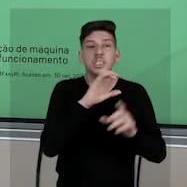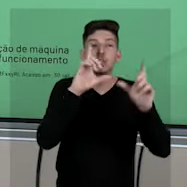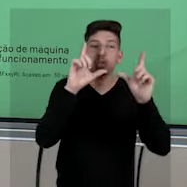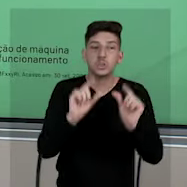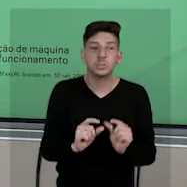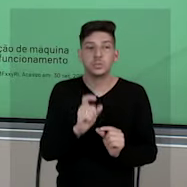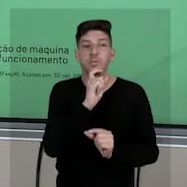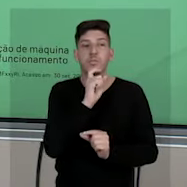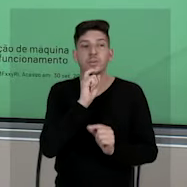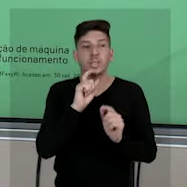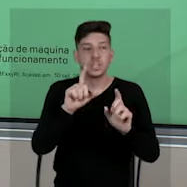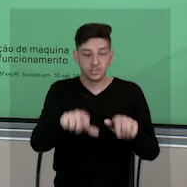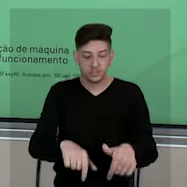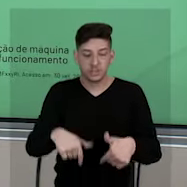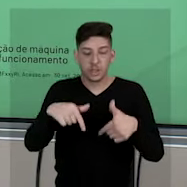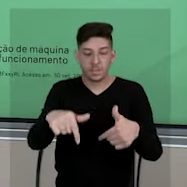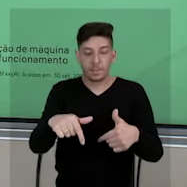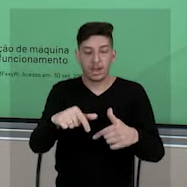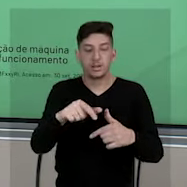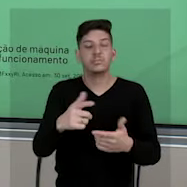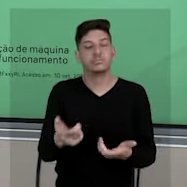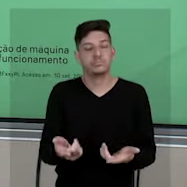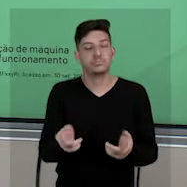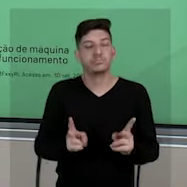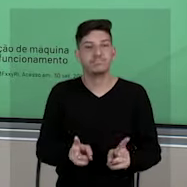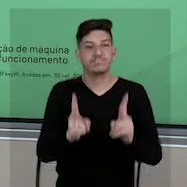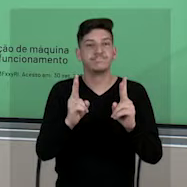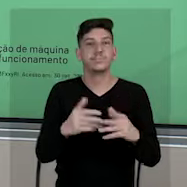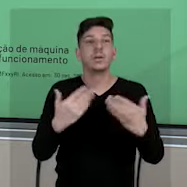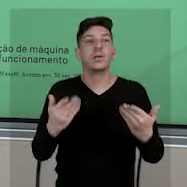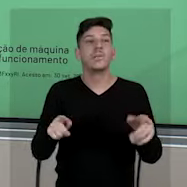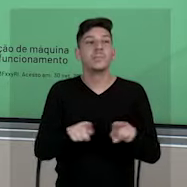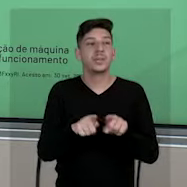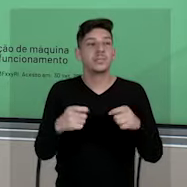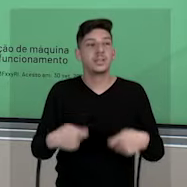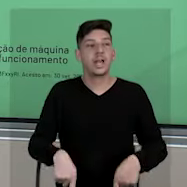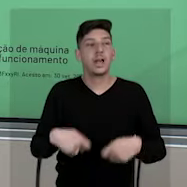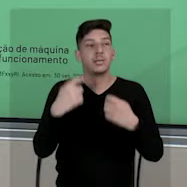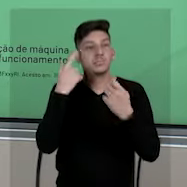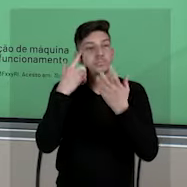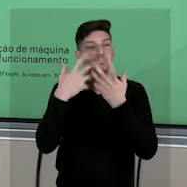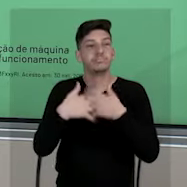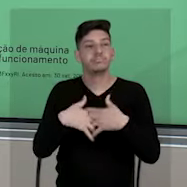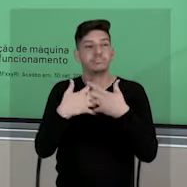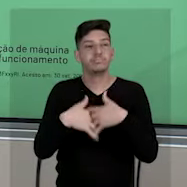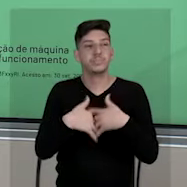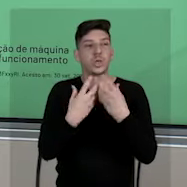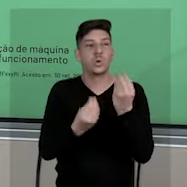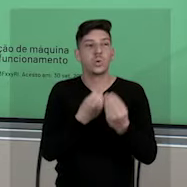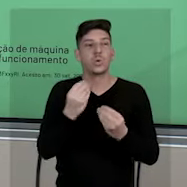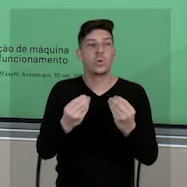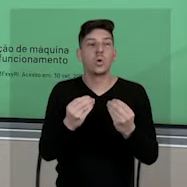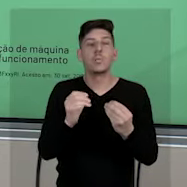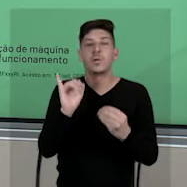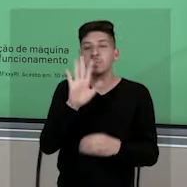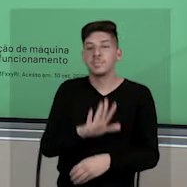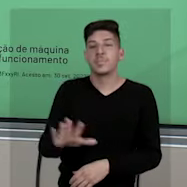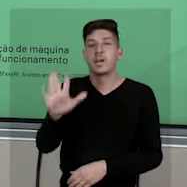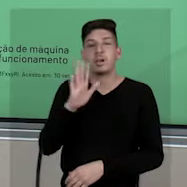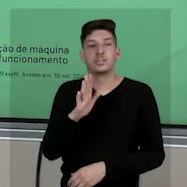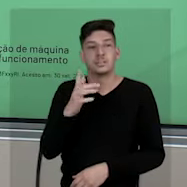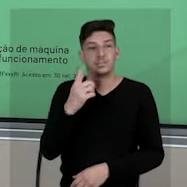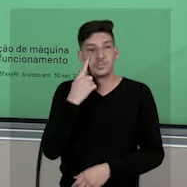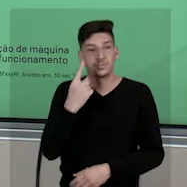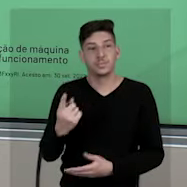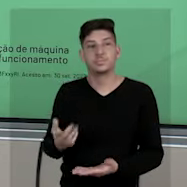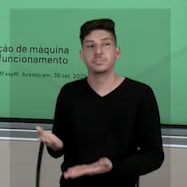trabalho sendo gerado no meio do caminho. E isso nos permite a visualização gráfica dessa informação. Então, aqui a gente tem um funcionamento